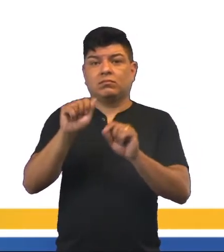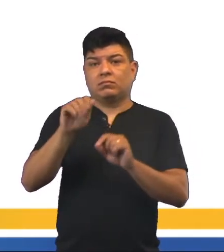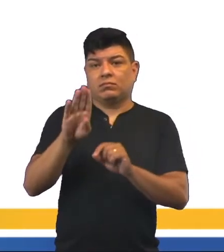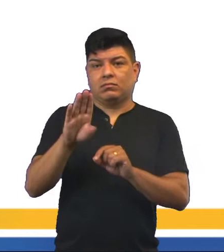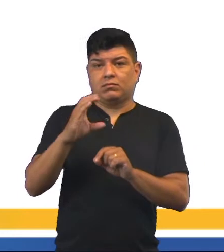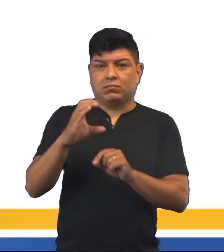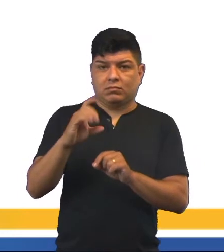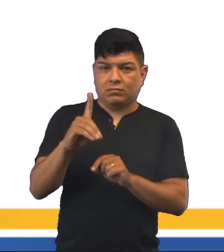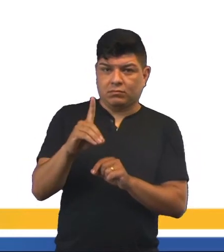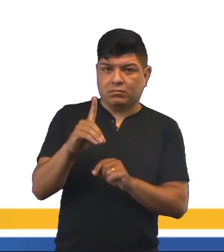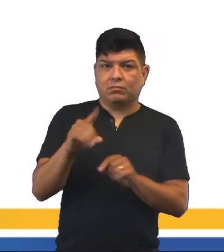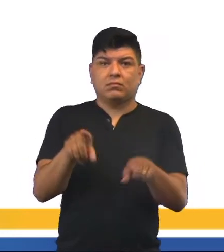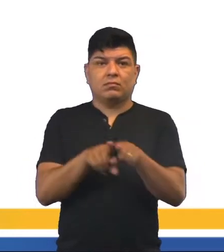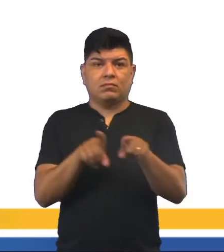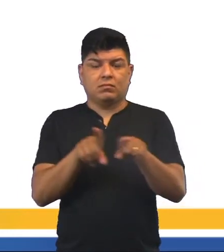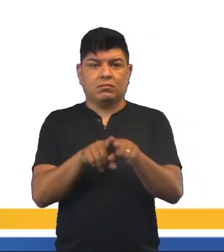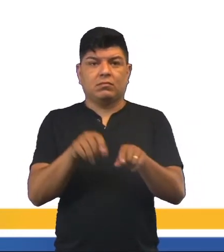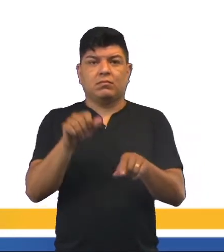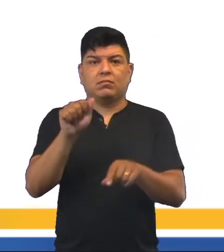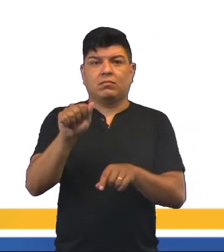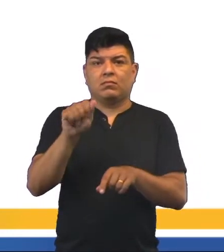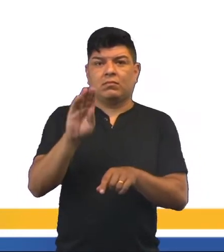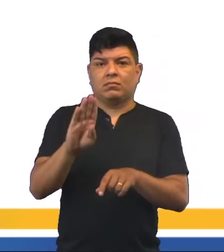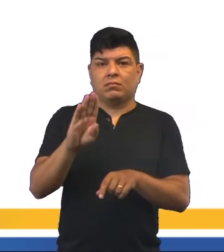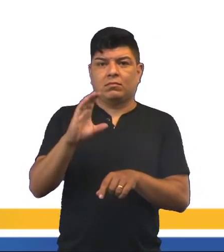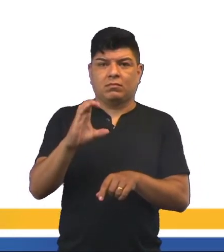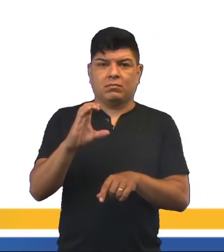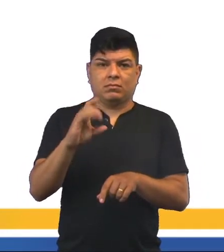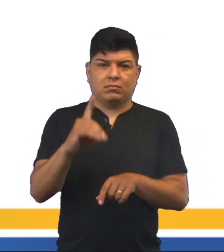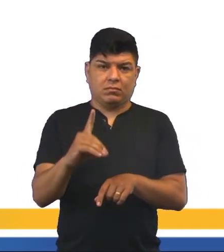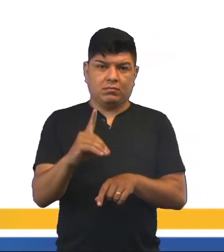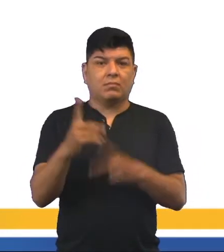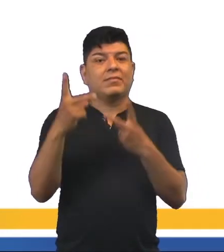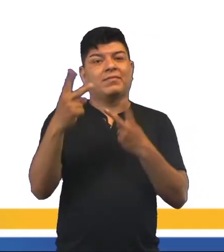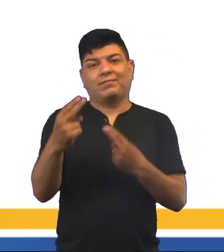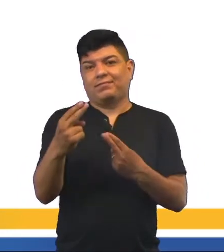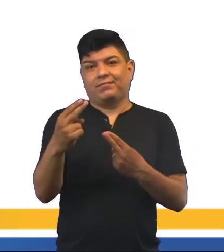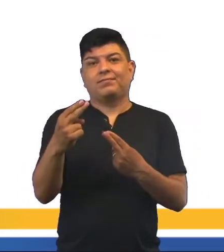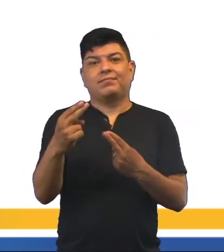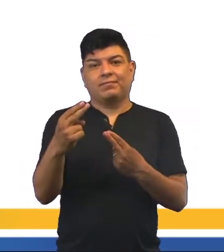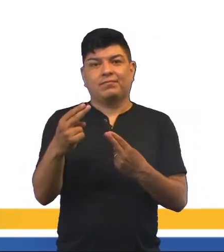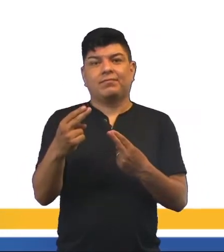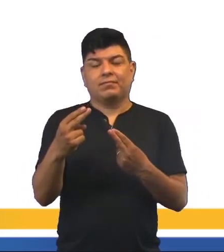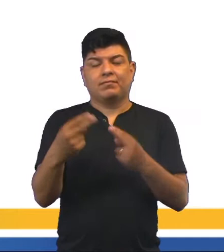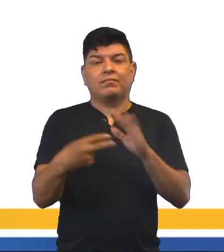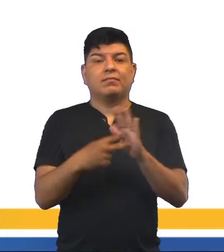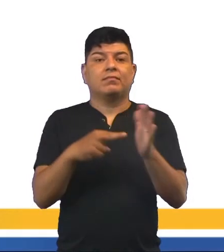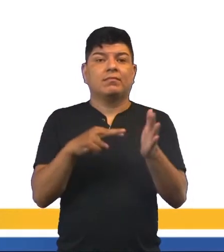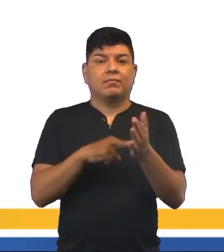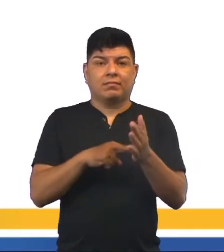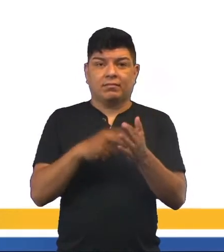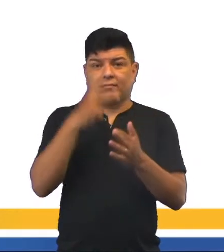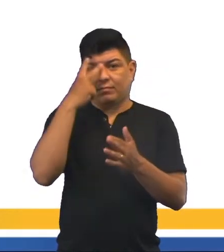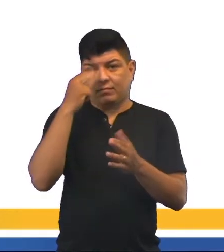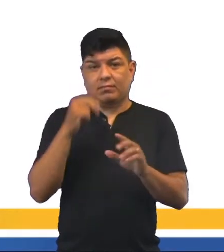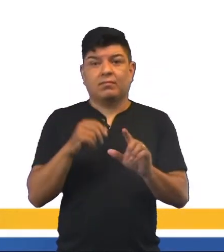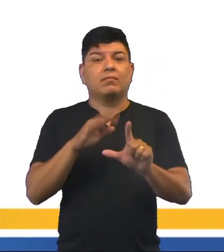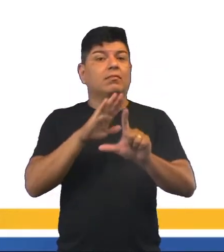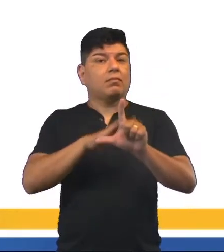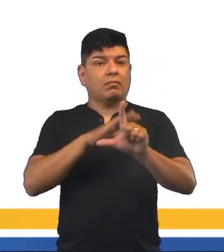D e A', B', C' e D' são iguais, ou seja, são